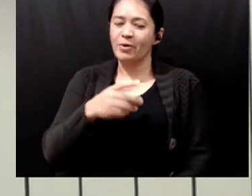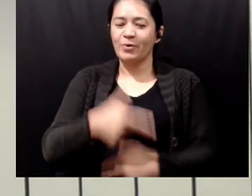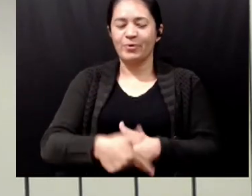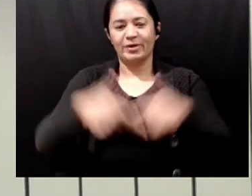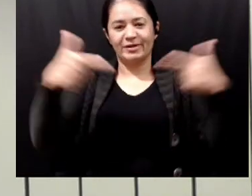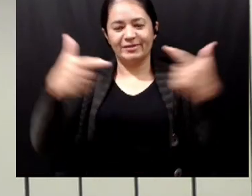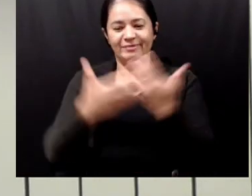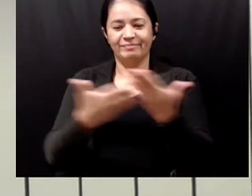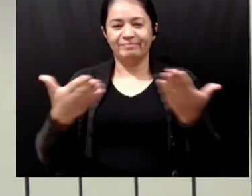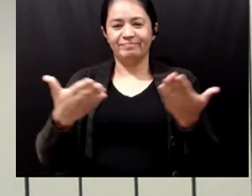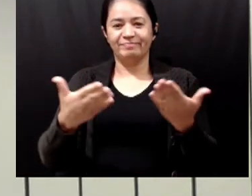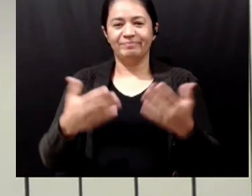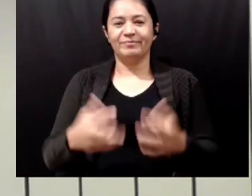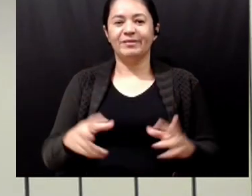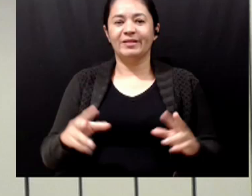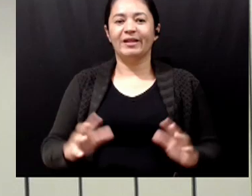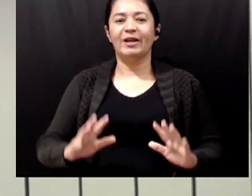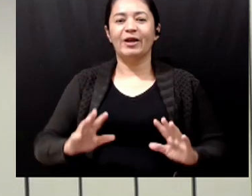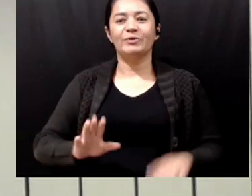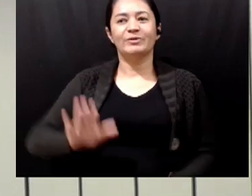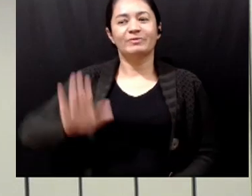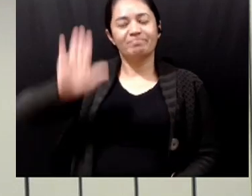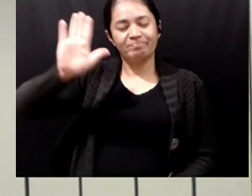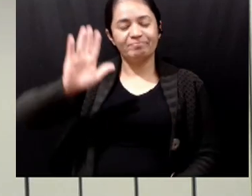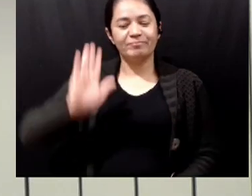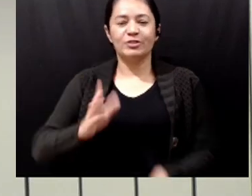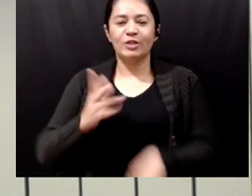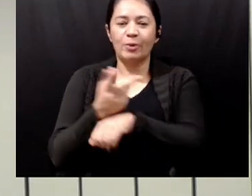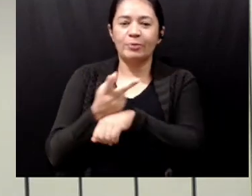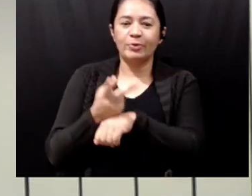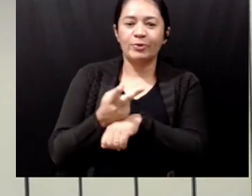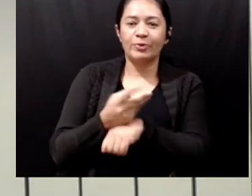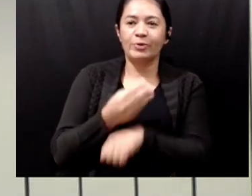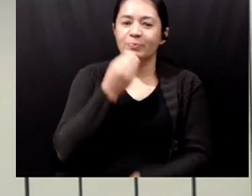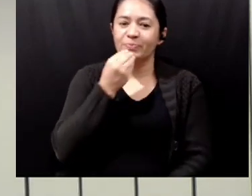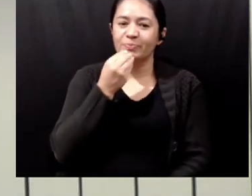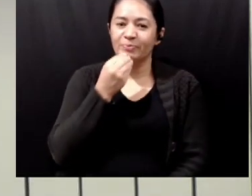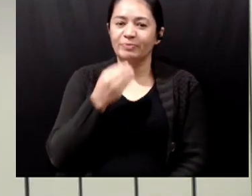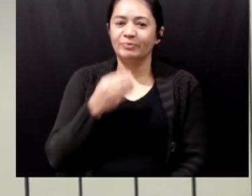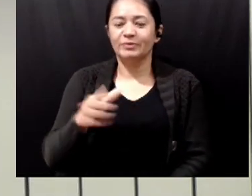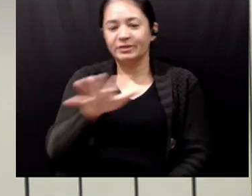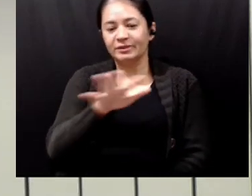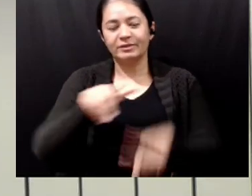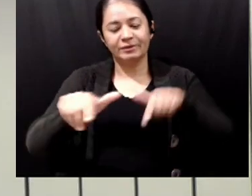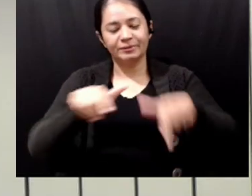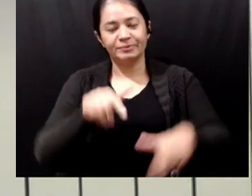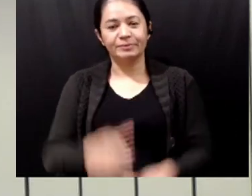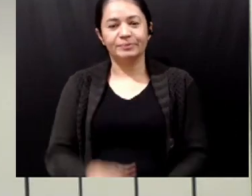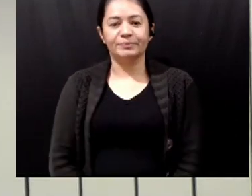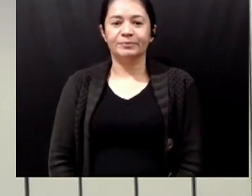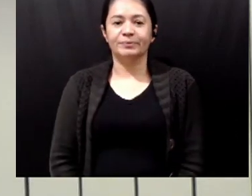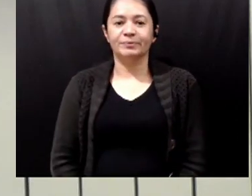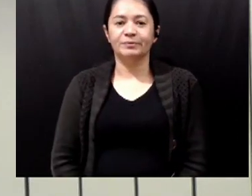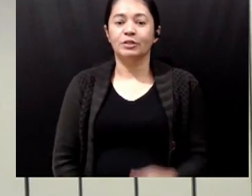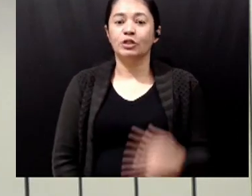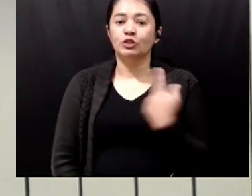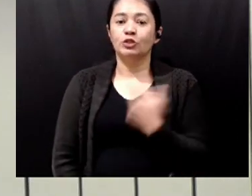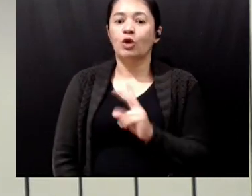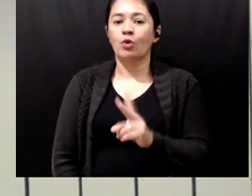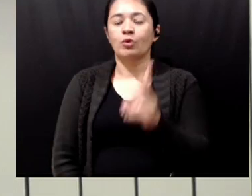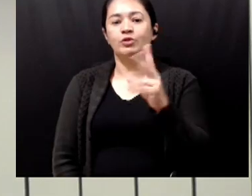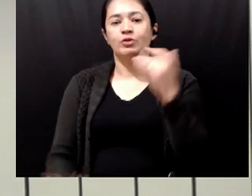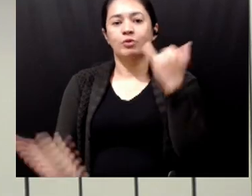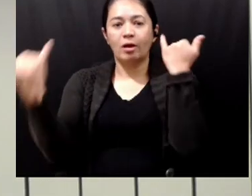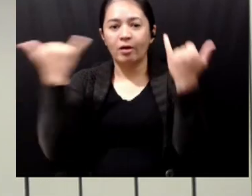que estão em busca aí de uma oportunidade no mercado de trabalho. Bom, a gente segue aqui com as notícias da